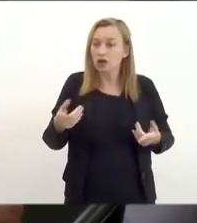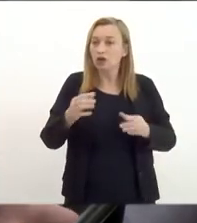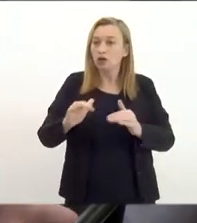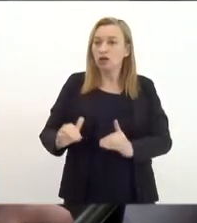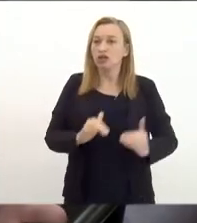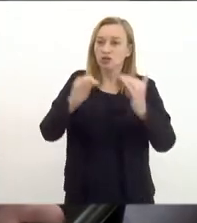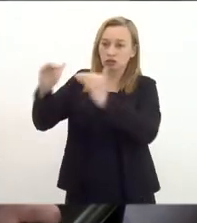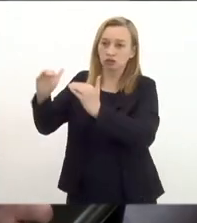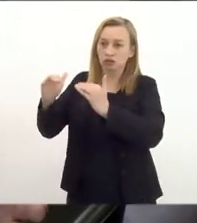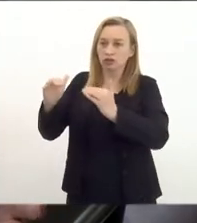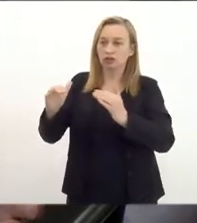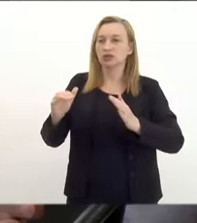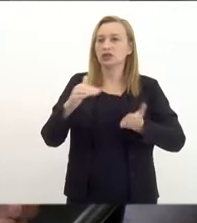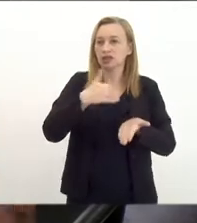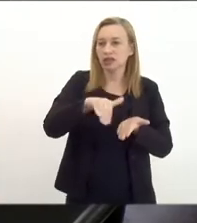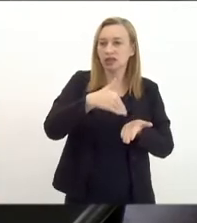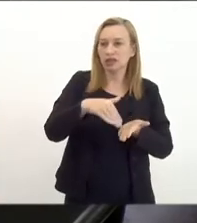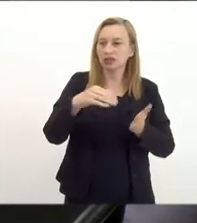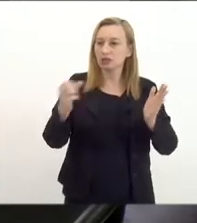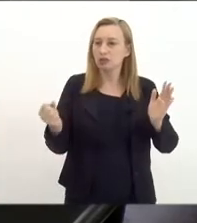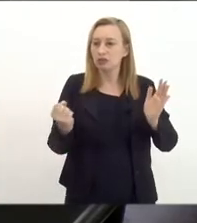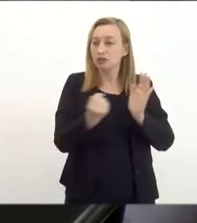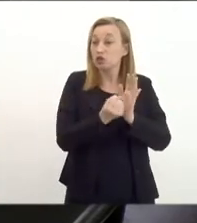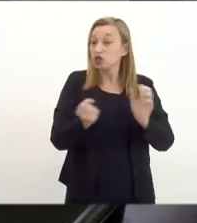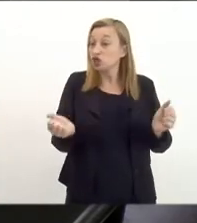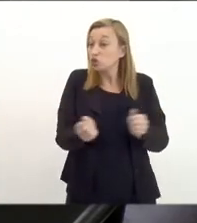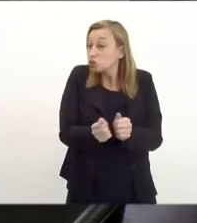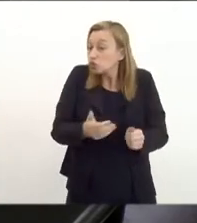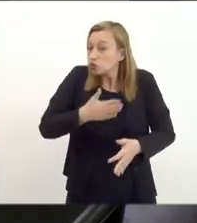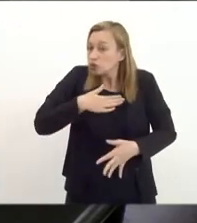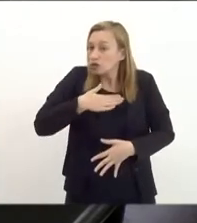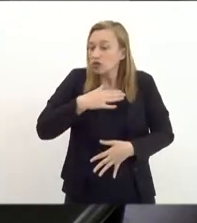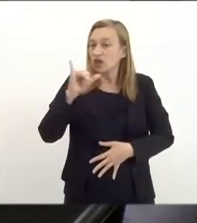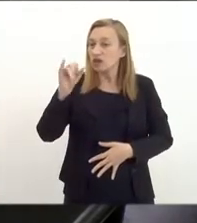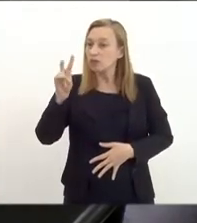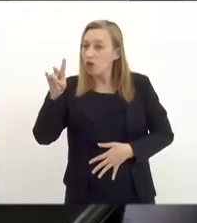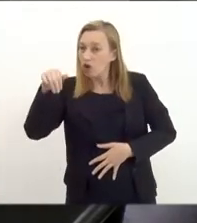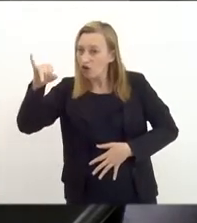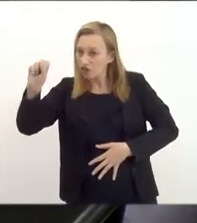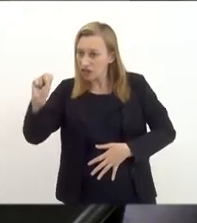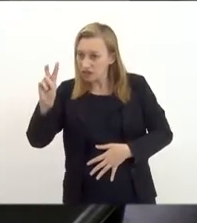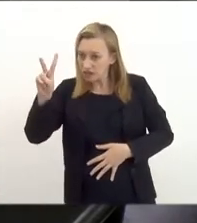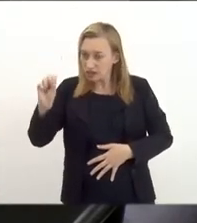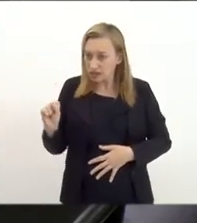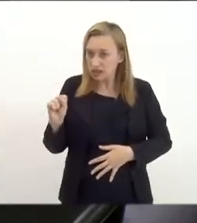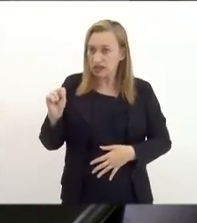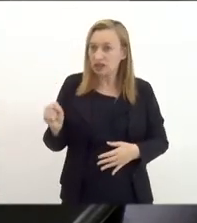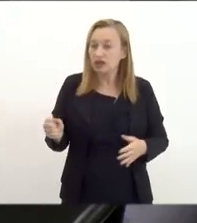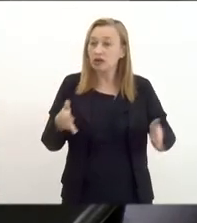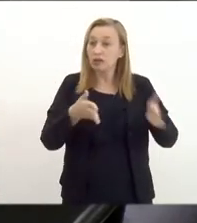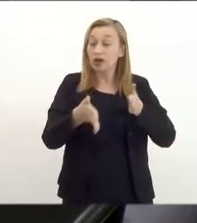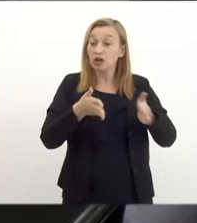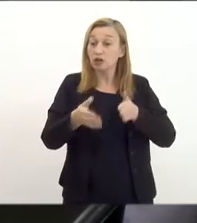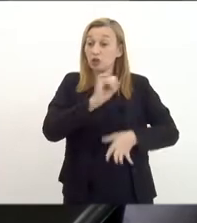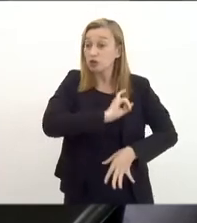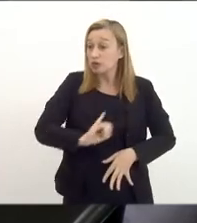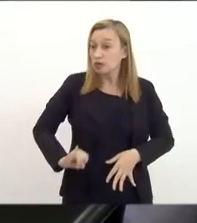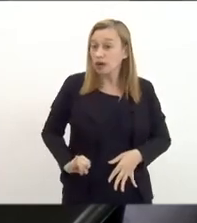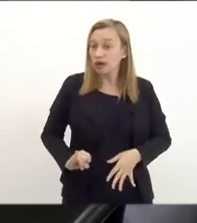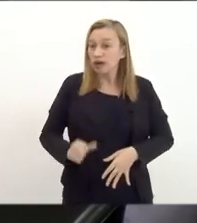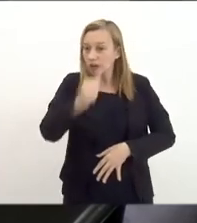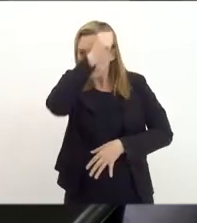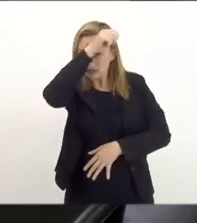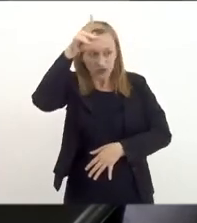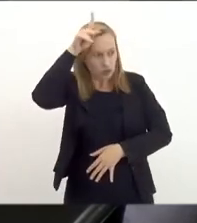subsecretaria do patrimônio tá comigo então a gente tem Imóveis da época do Império da prefeitura da